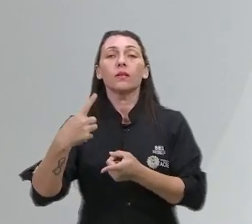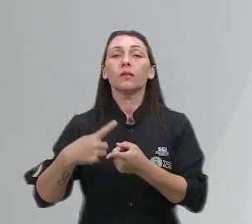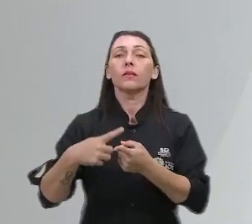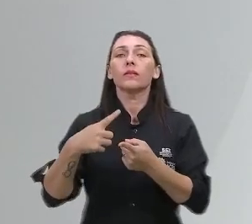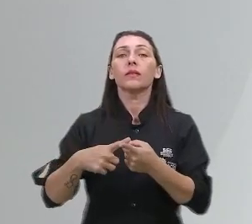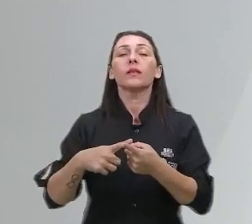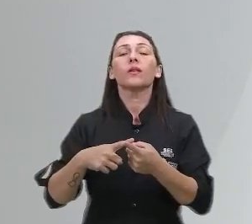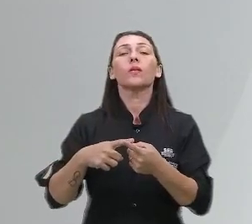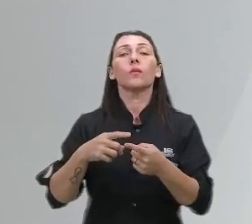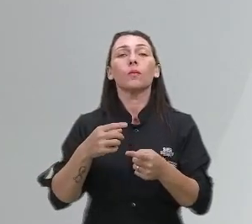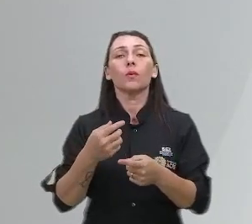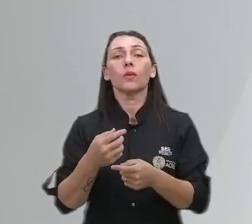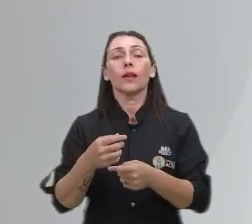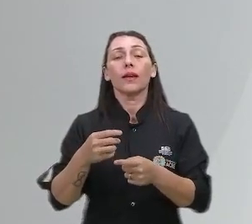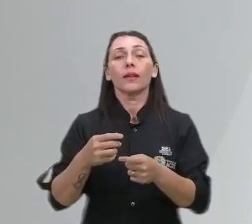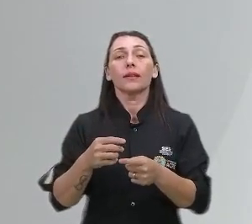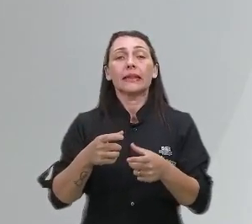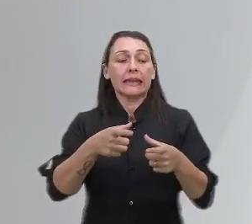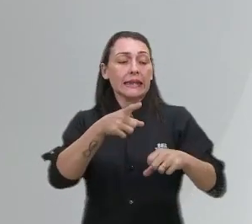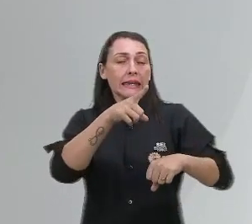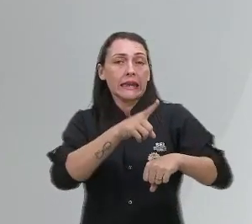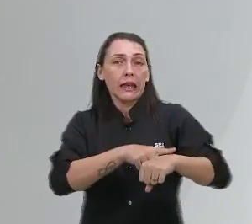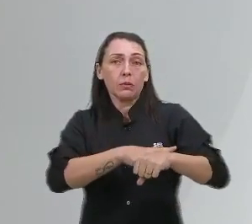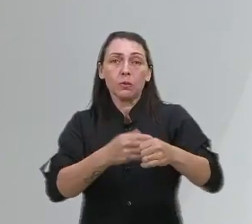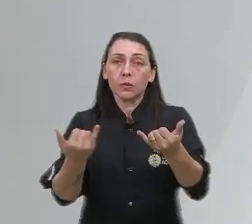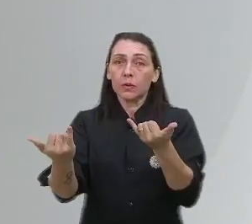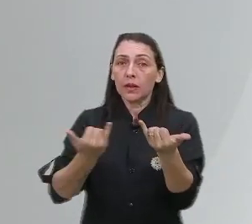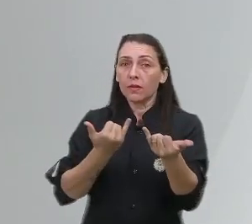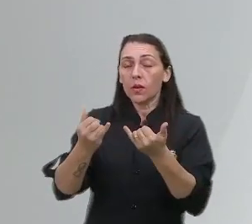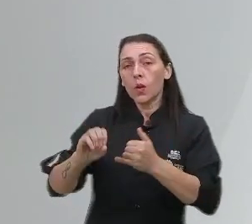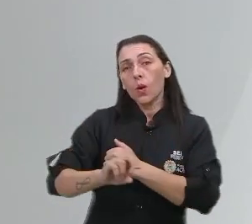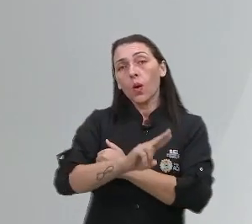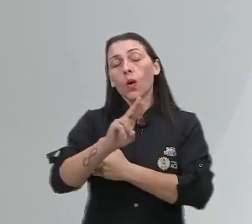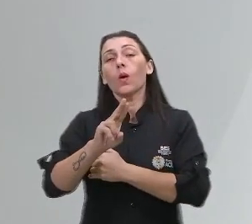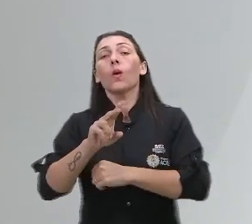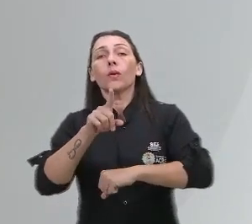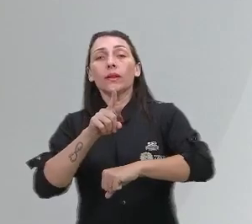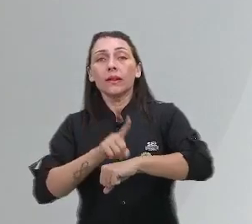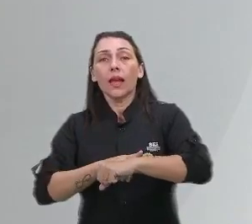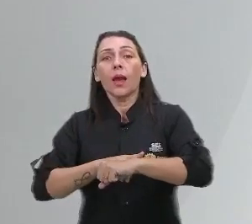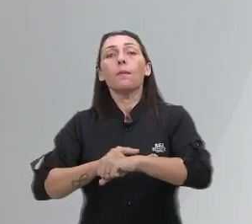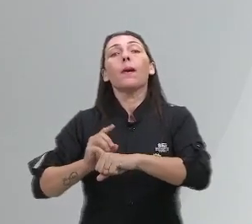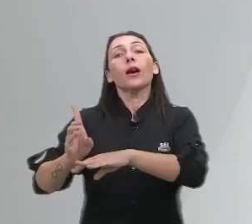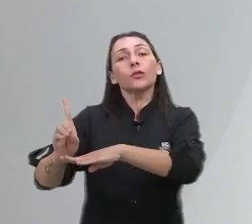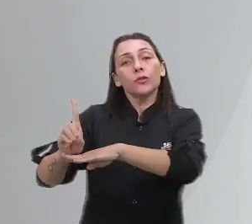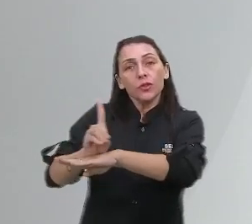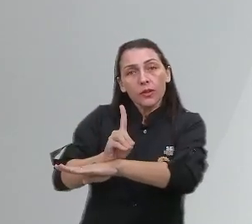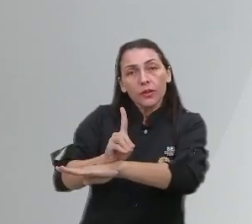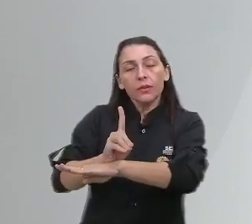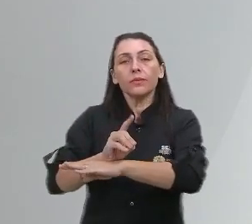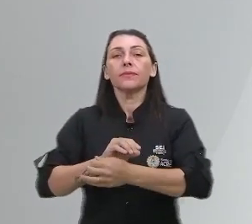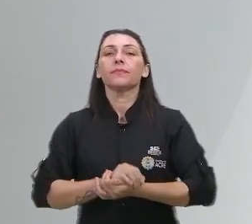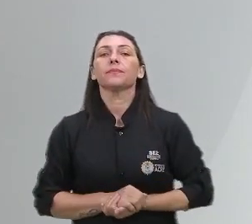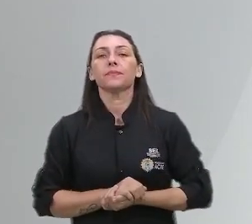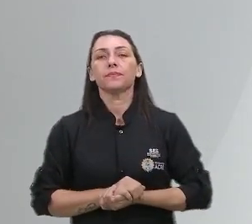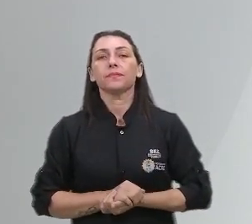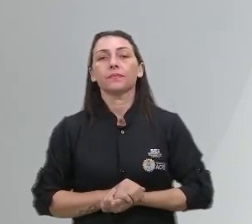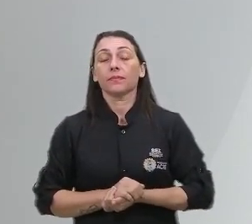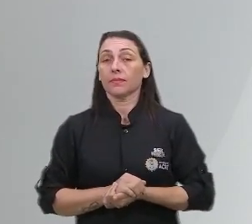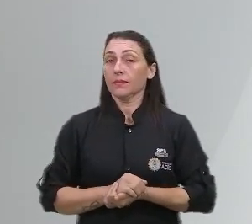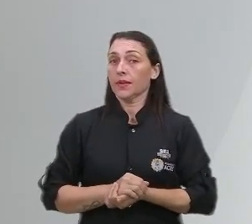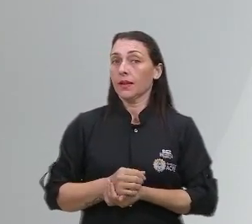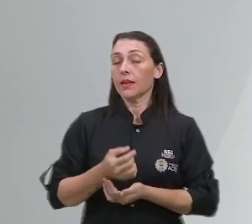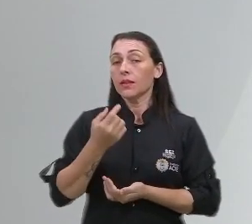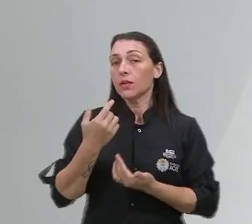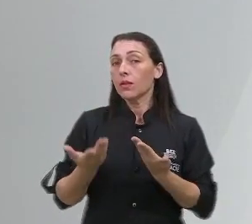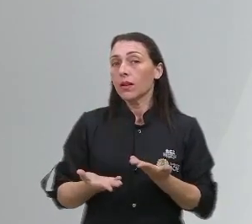nessa era conhecida como Era da Informação ou a chamada Era Digital, ok? Bom, aqui nós